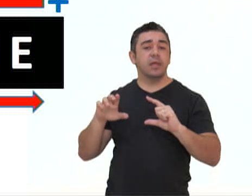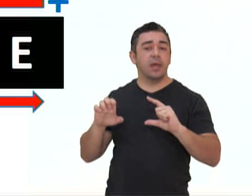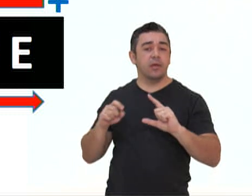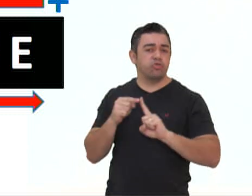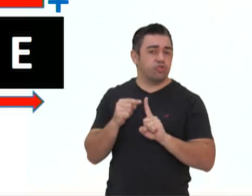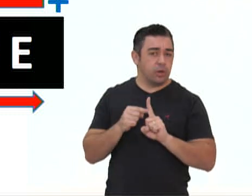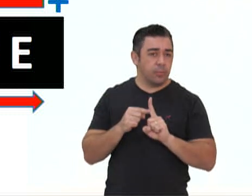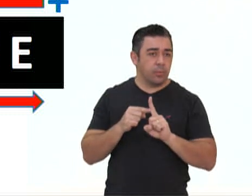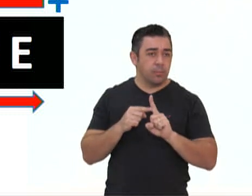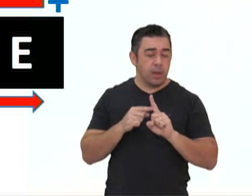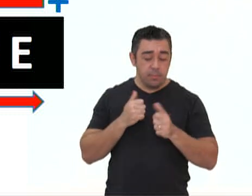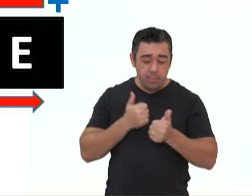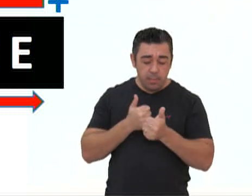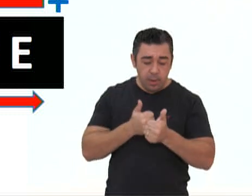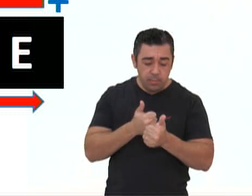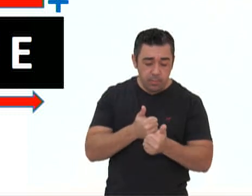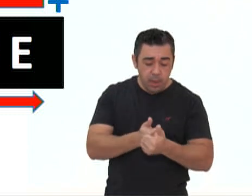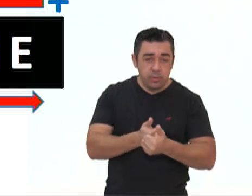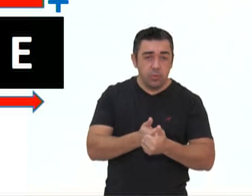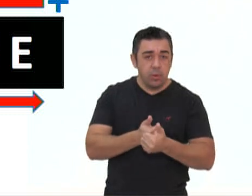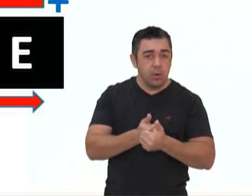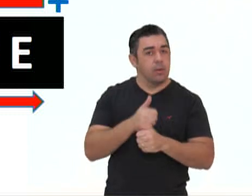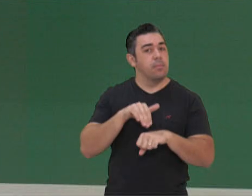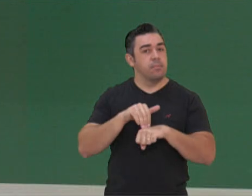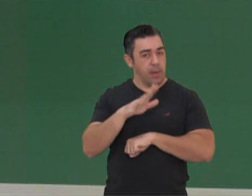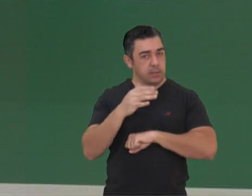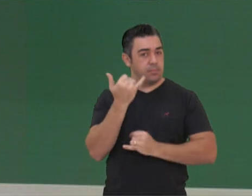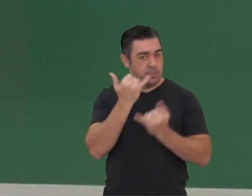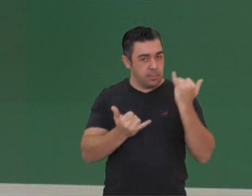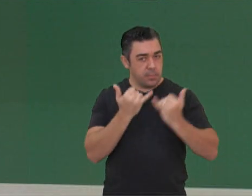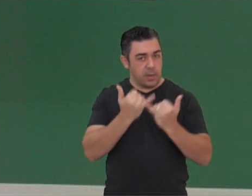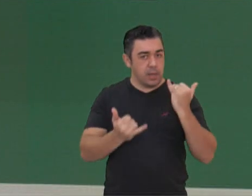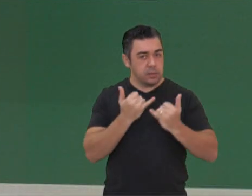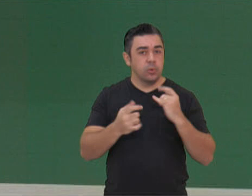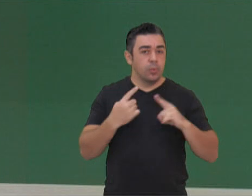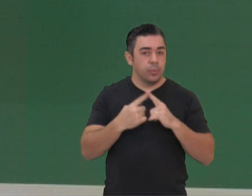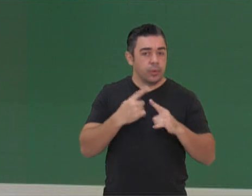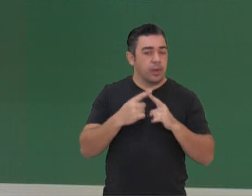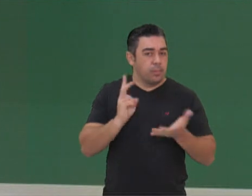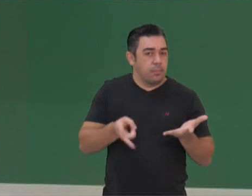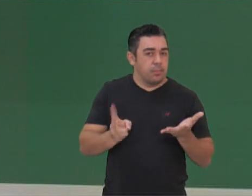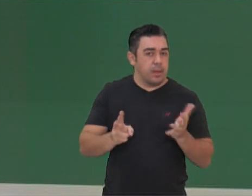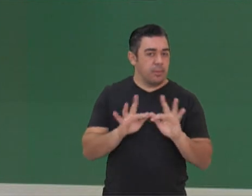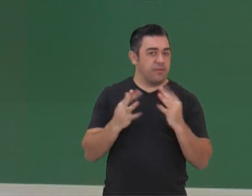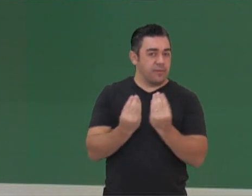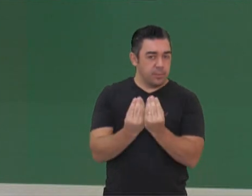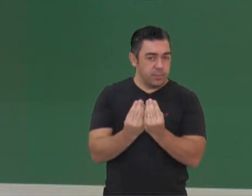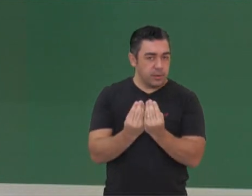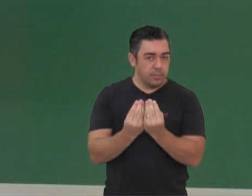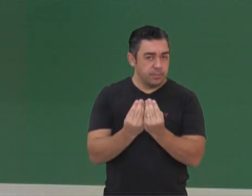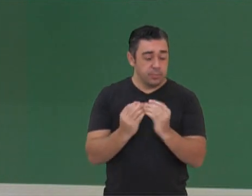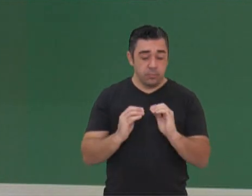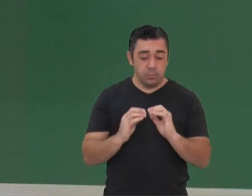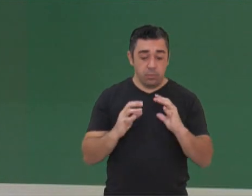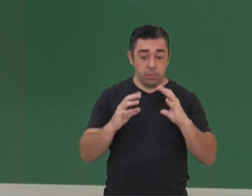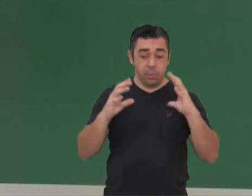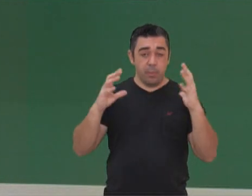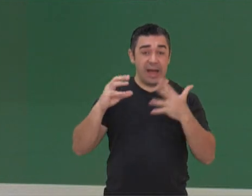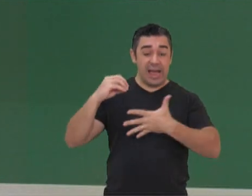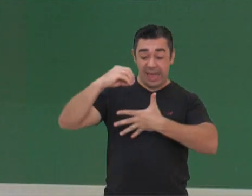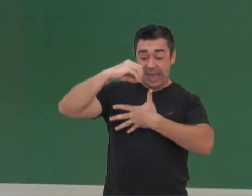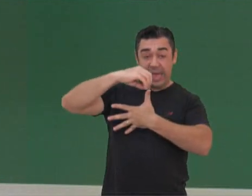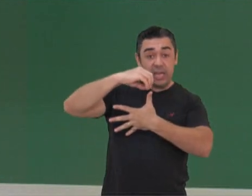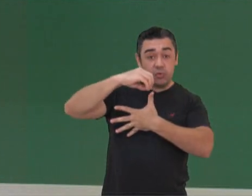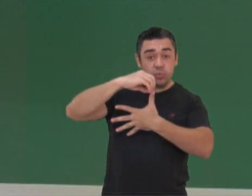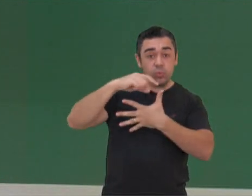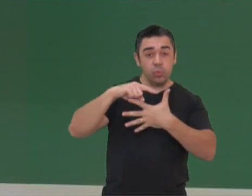eu chego, mais parecidos os indivíduos ficam, porque eles são mais aparentados. Quanto mais perto do reino eu